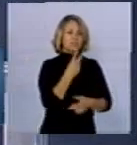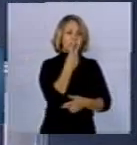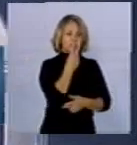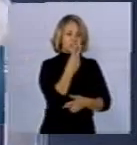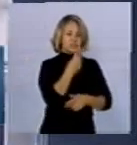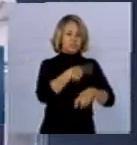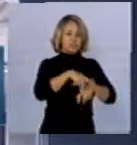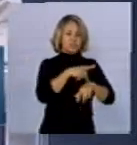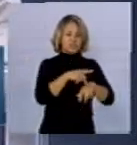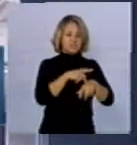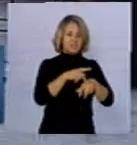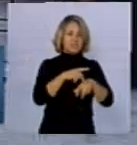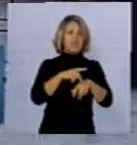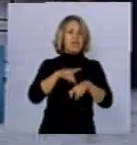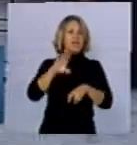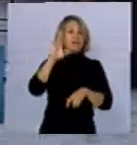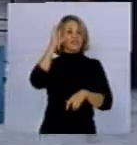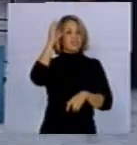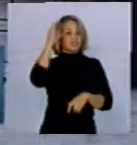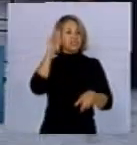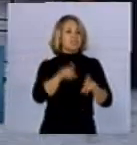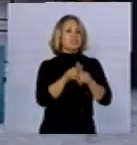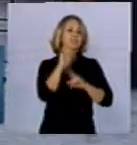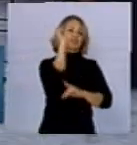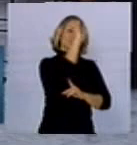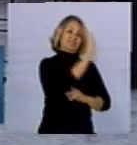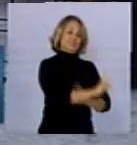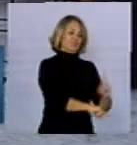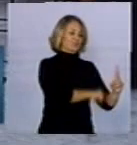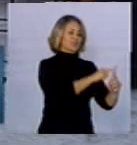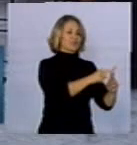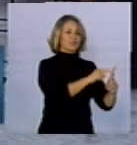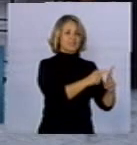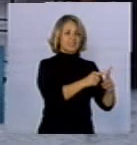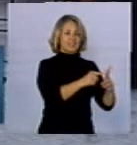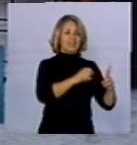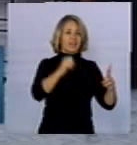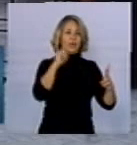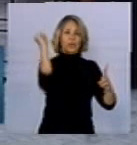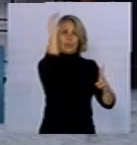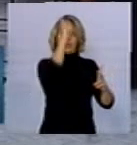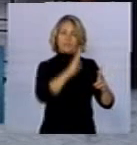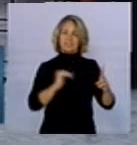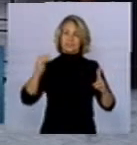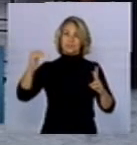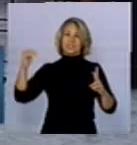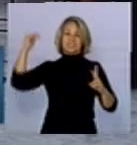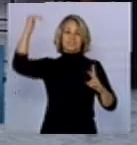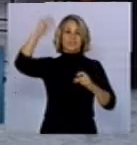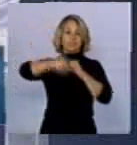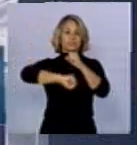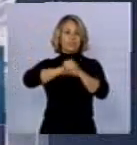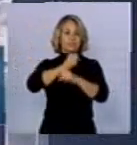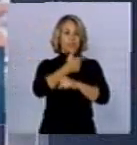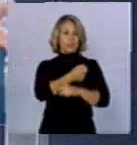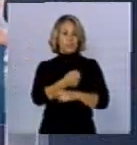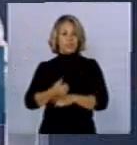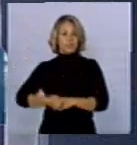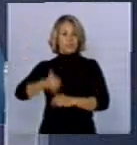a China e o Brasil o Brasil cresceu de 2001 a 2009/2010